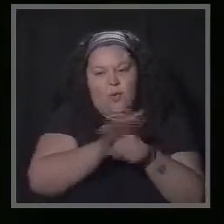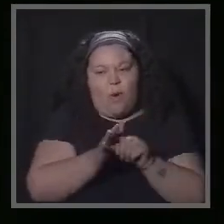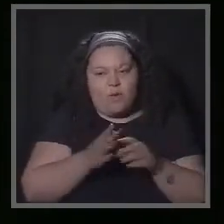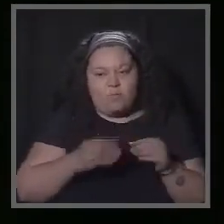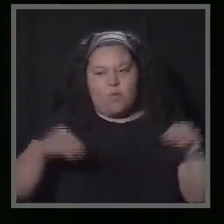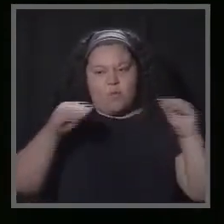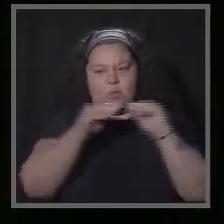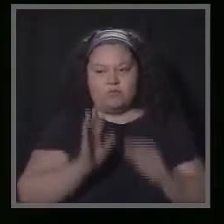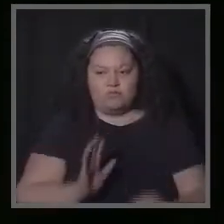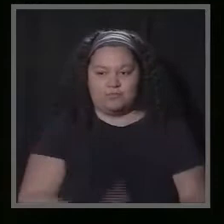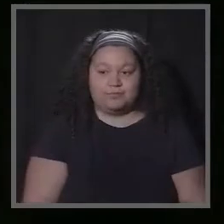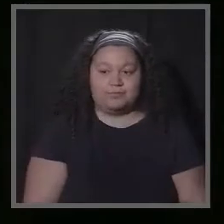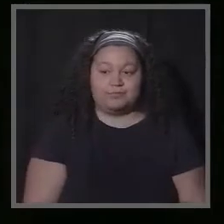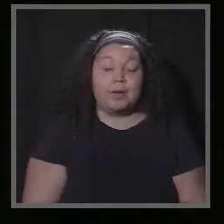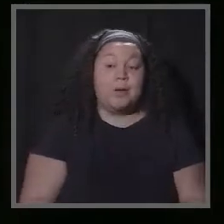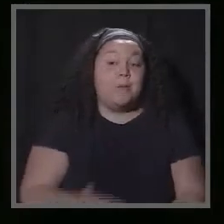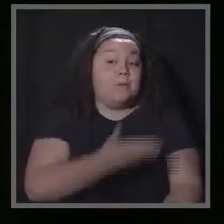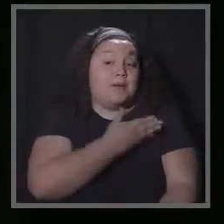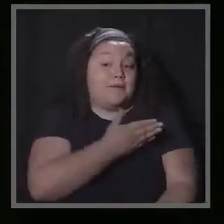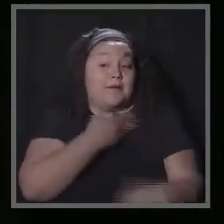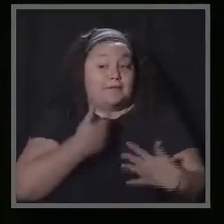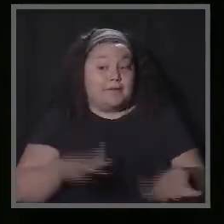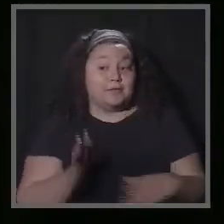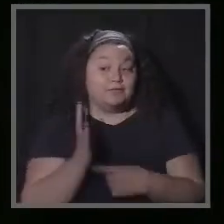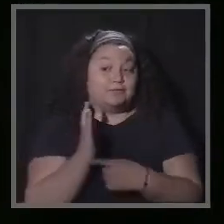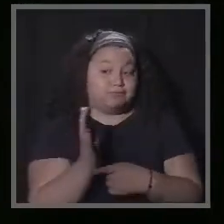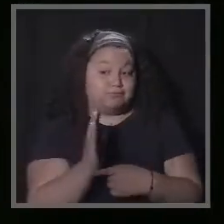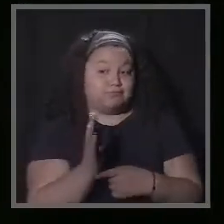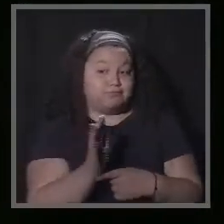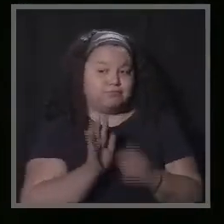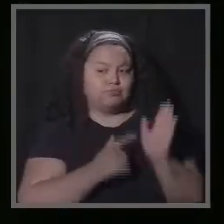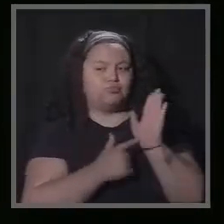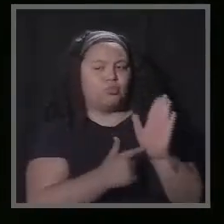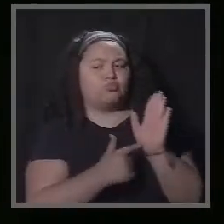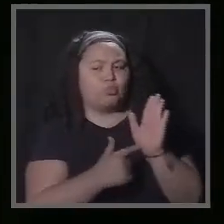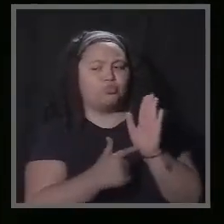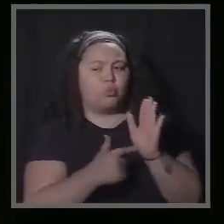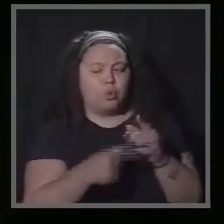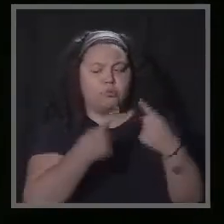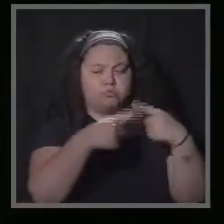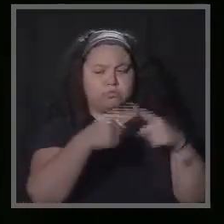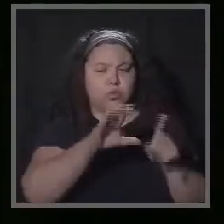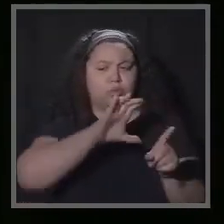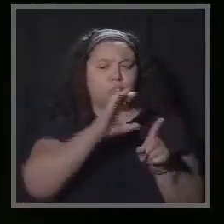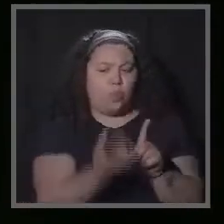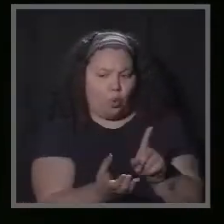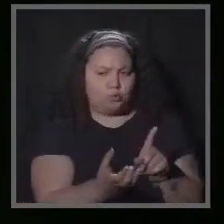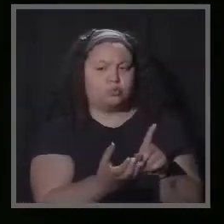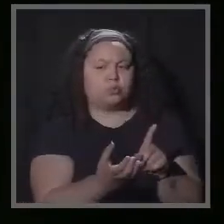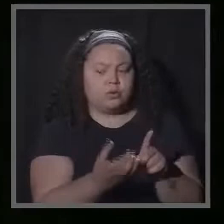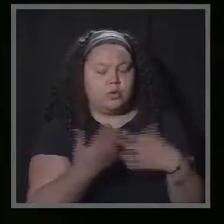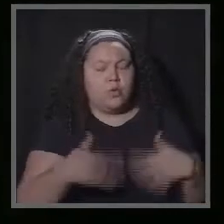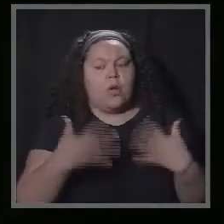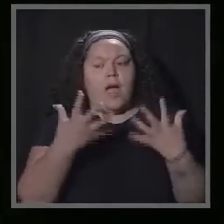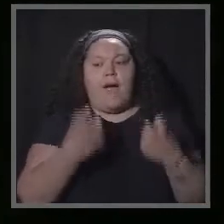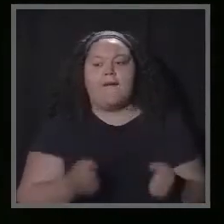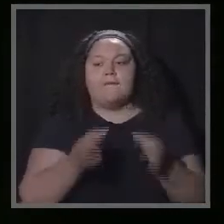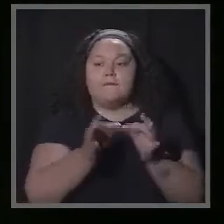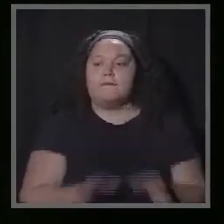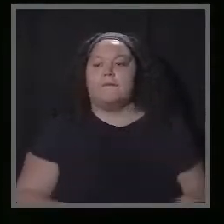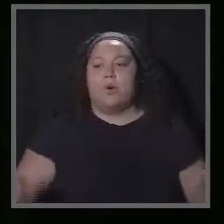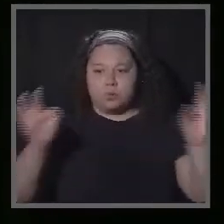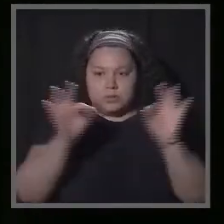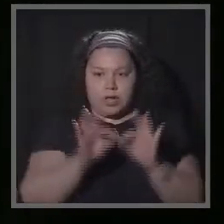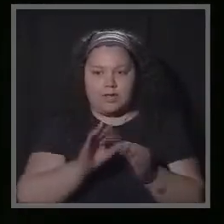As intervenções anteriores mostraram bem a relevância do potencial impacto da cultura, uma forma poderosa